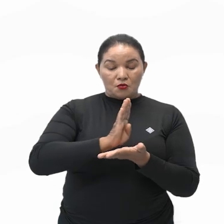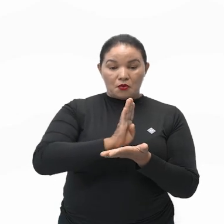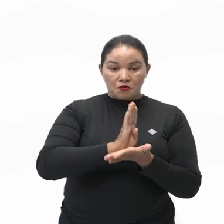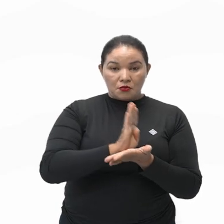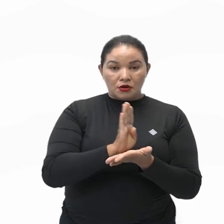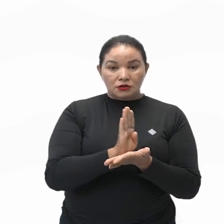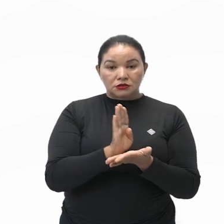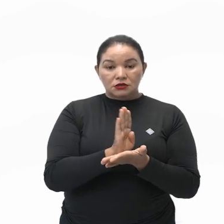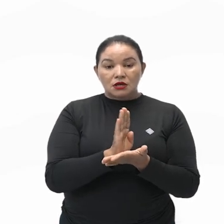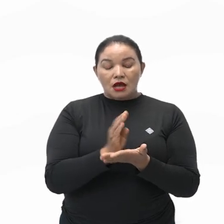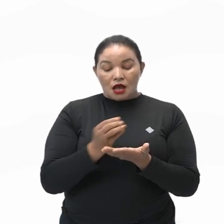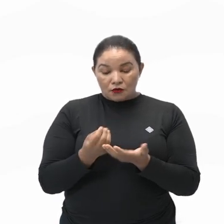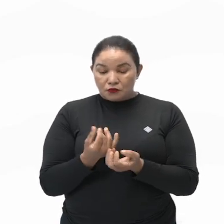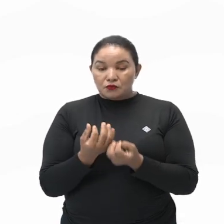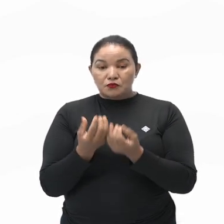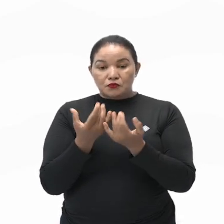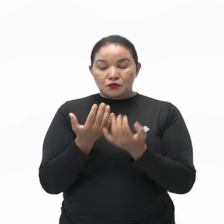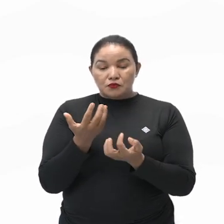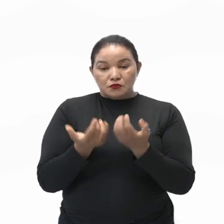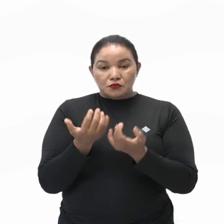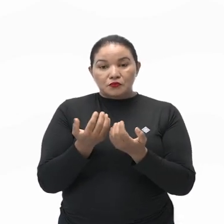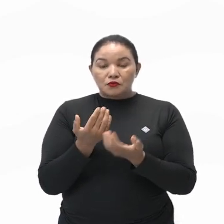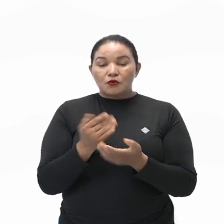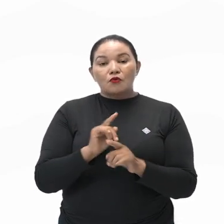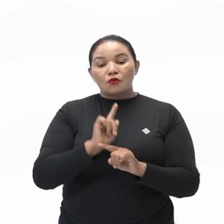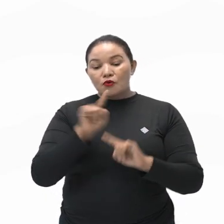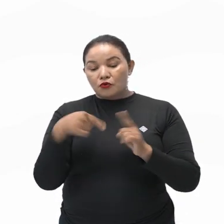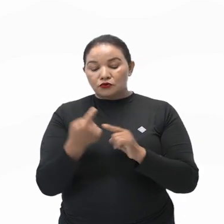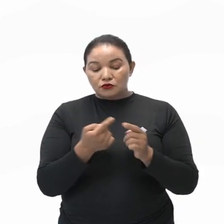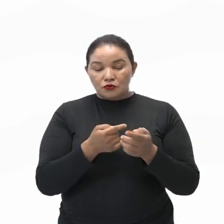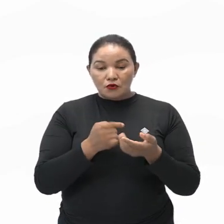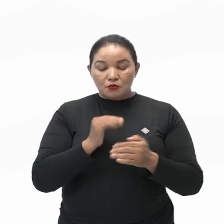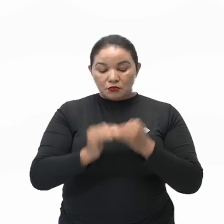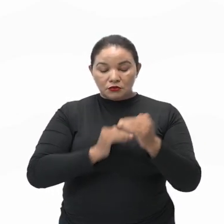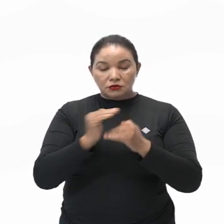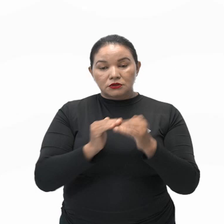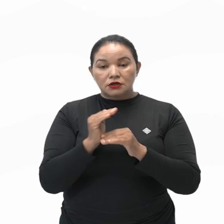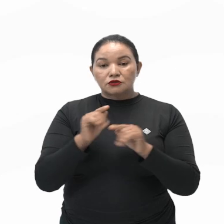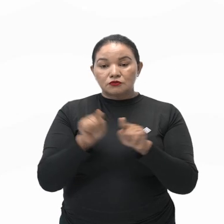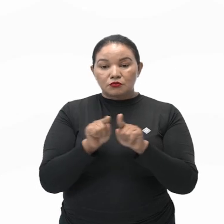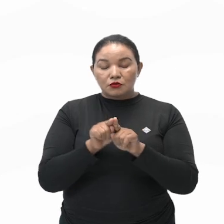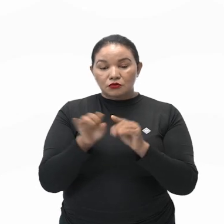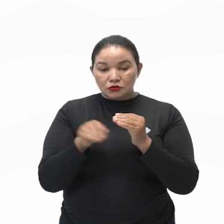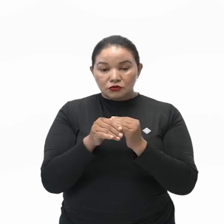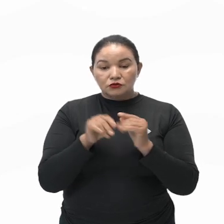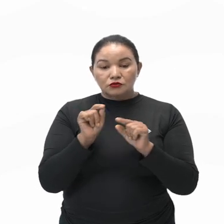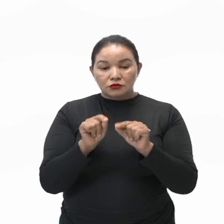neutralização. Também podemos ter um outro processo que eu poderia adicionar aí, que